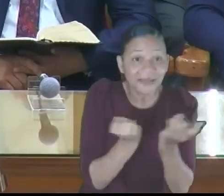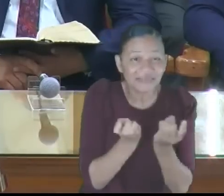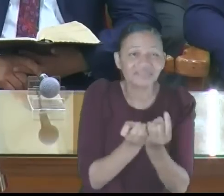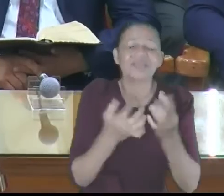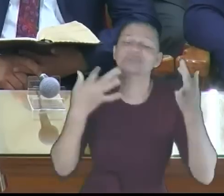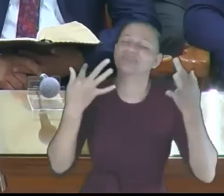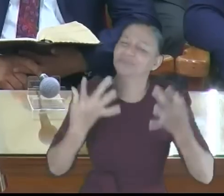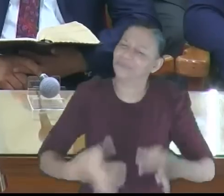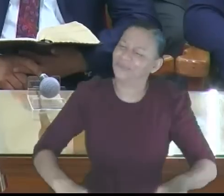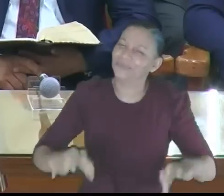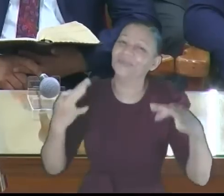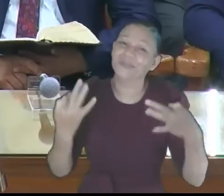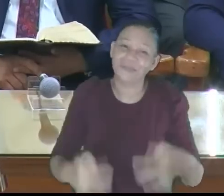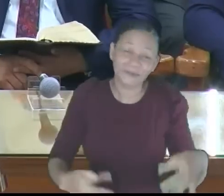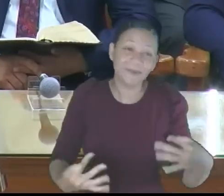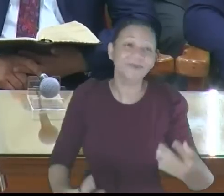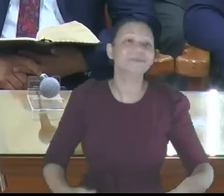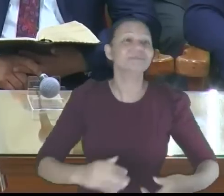dói.